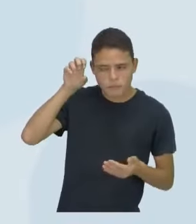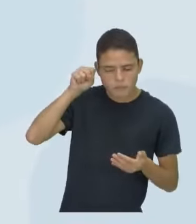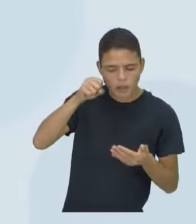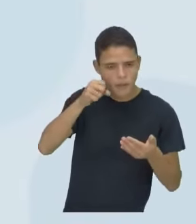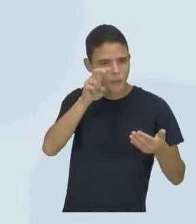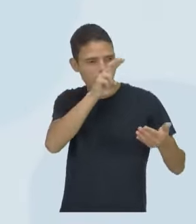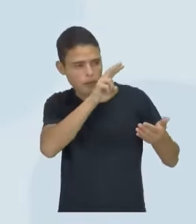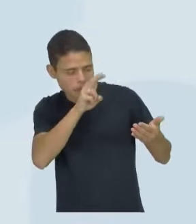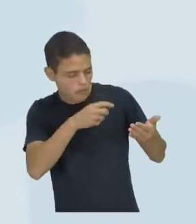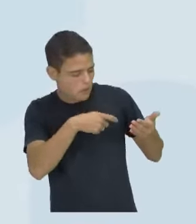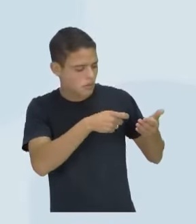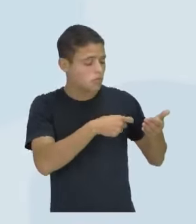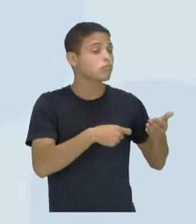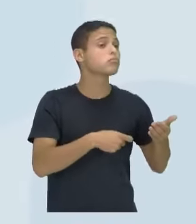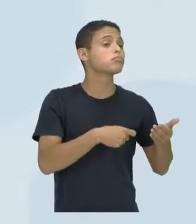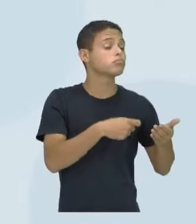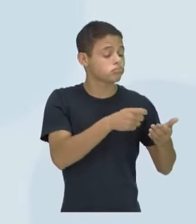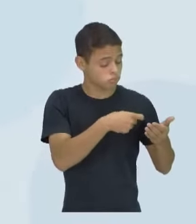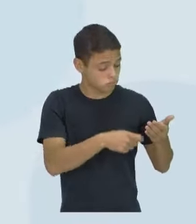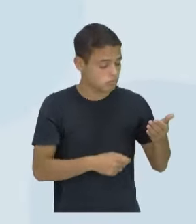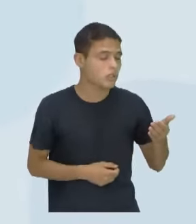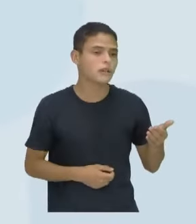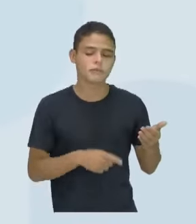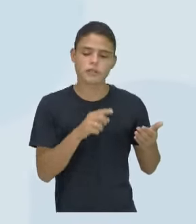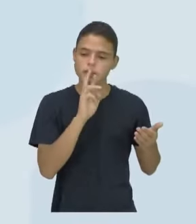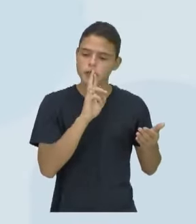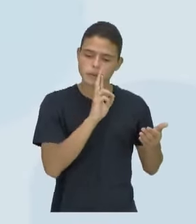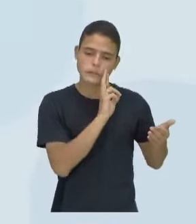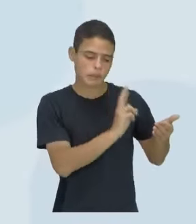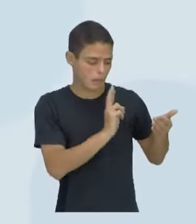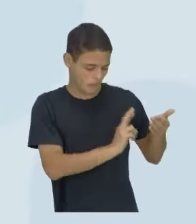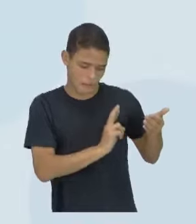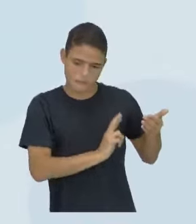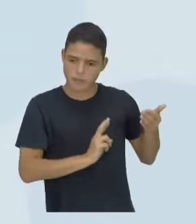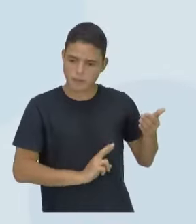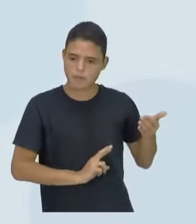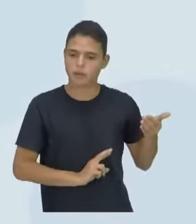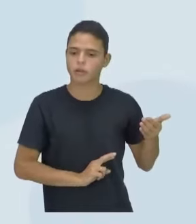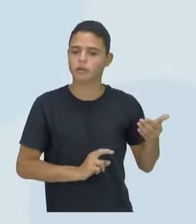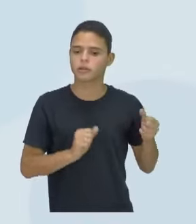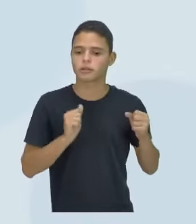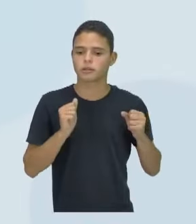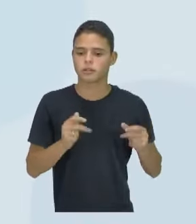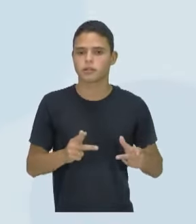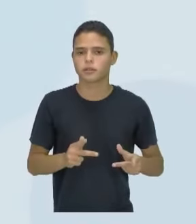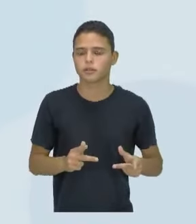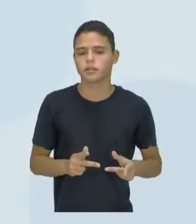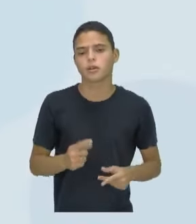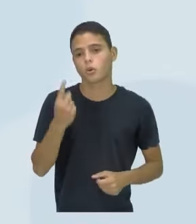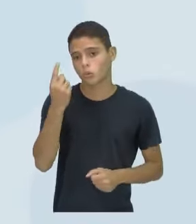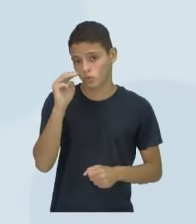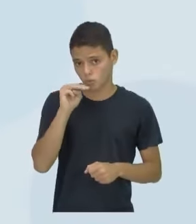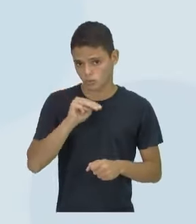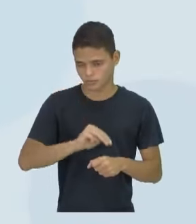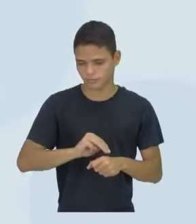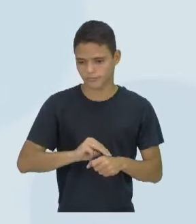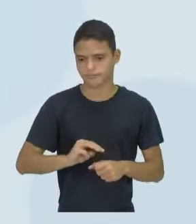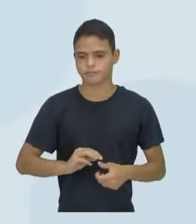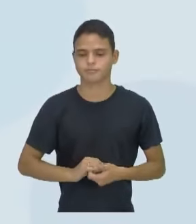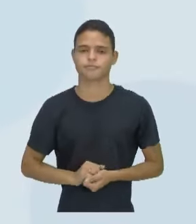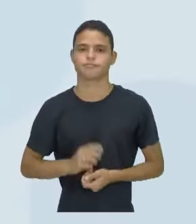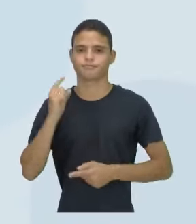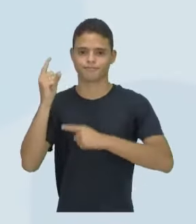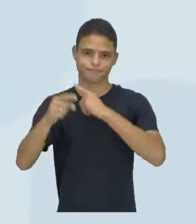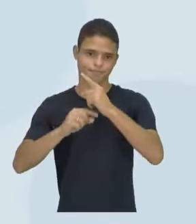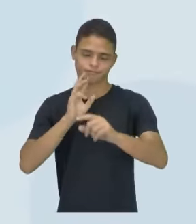ao vídeo novamente, vocês vão respondendo aí no chat também, tá bom? Então, vamos lá assistindo ao vídeo, e aí você